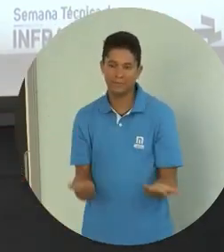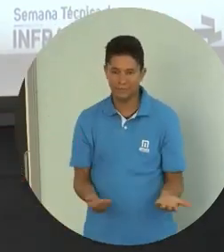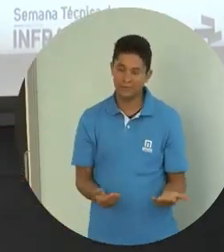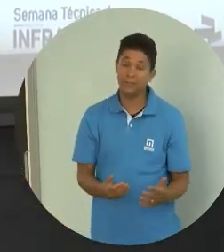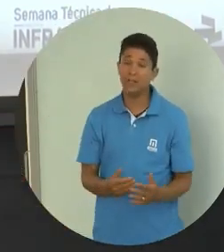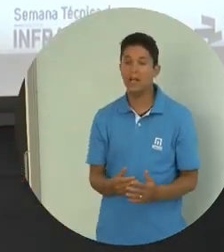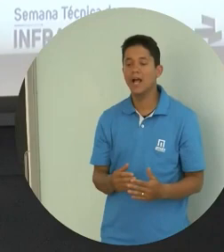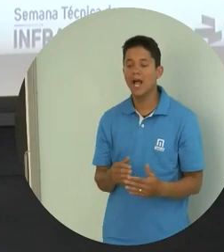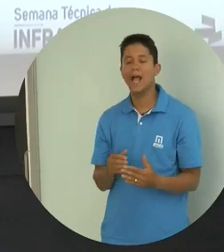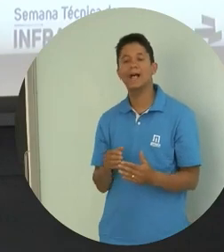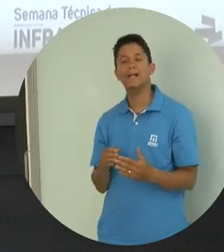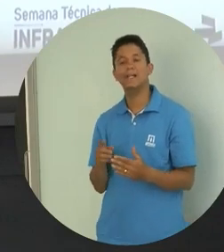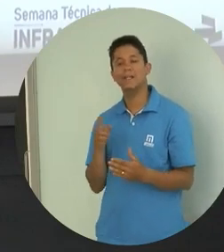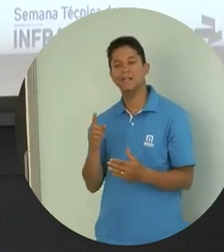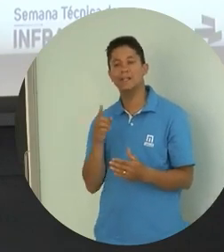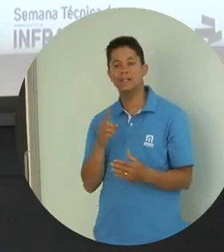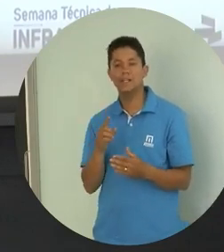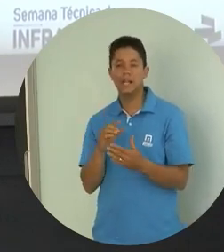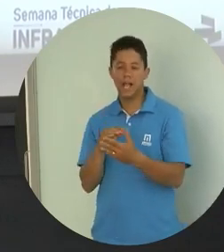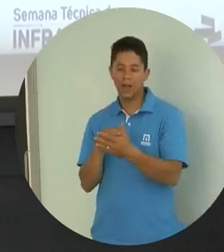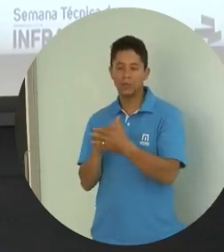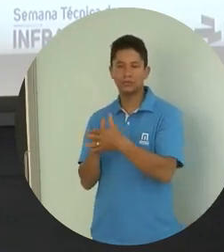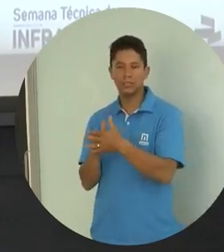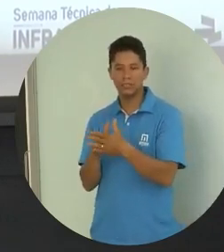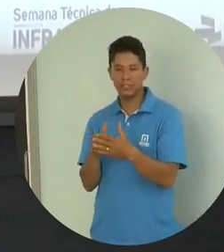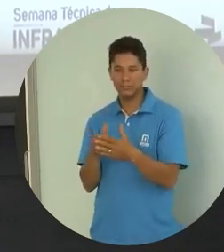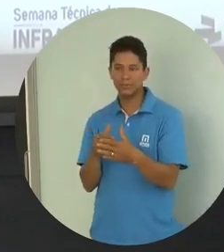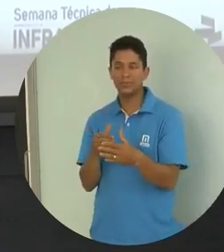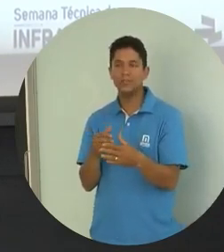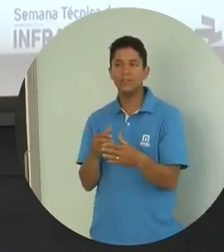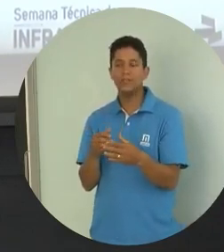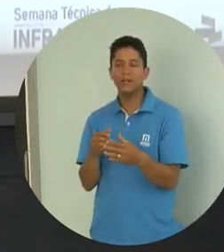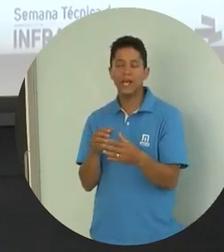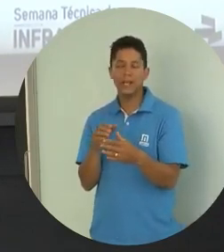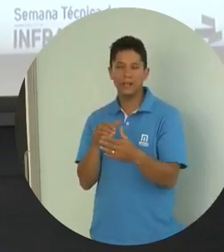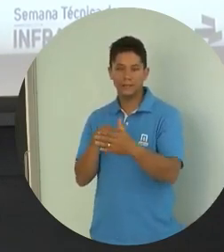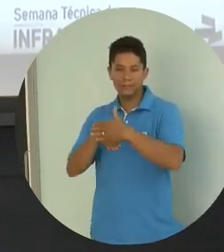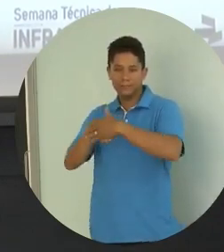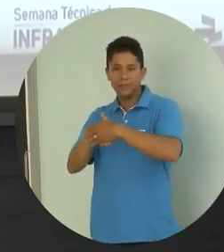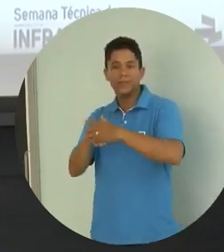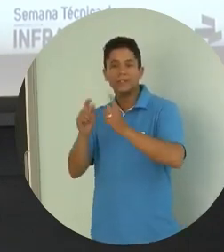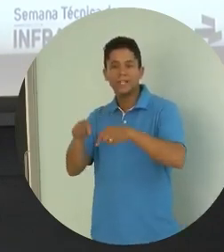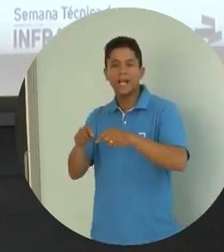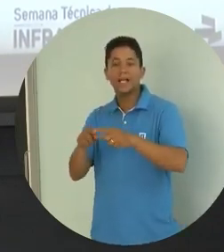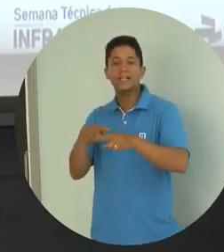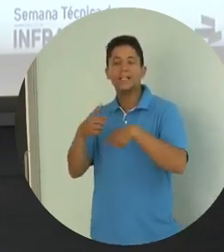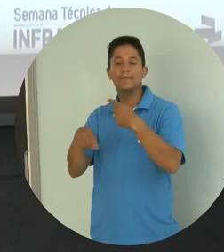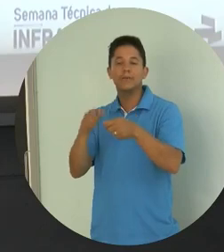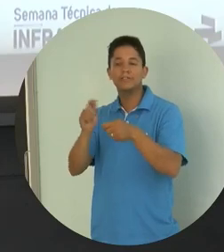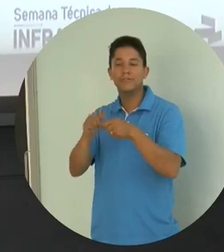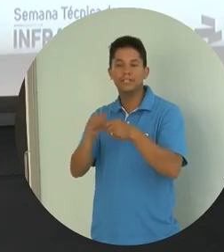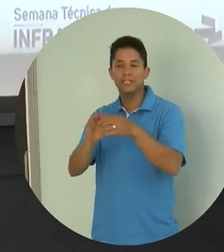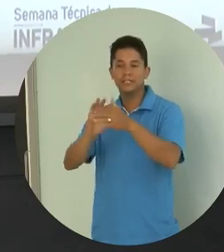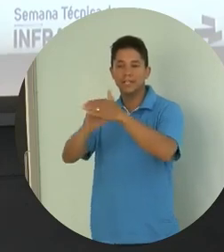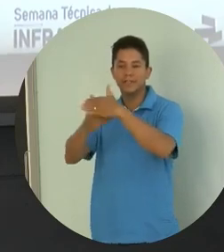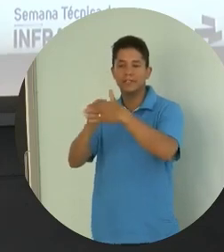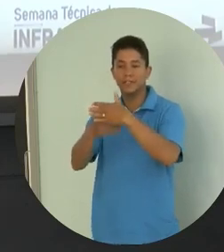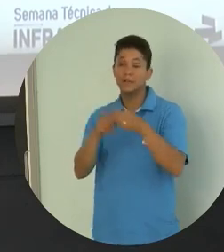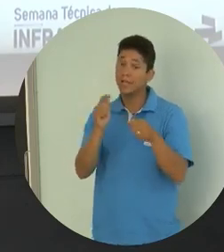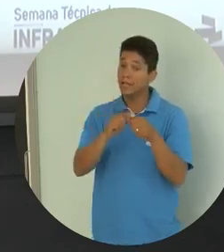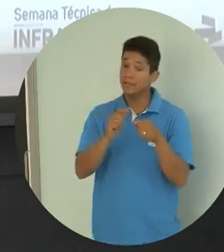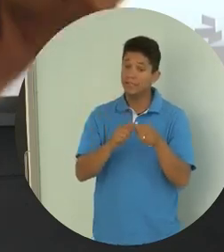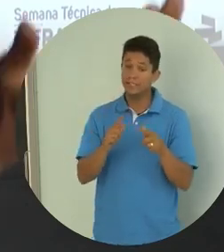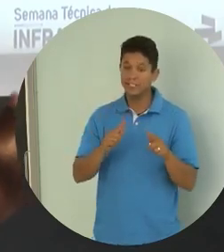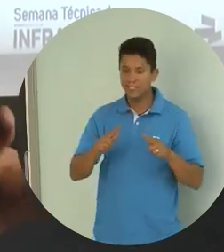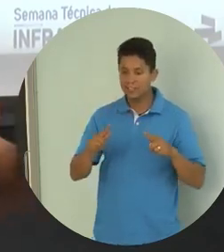essa consolidação é feita com possibilidade de posterior escavação. Então, a gente faz a linha de injeção,